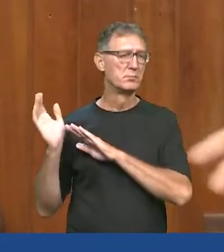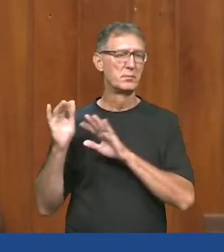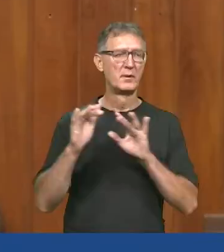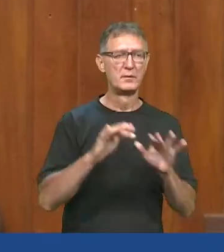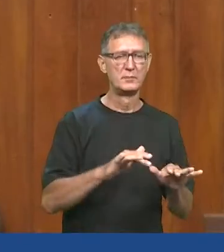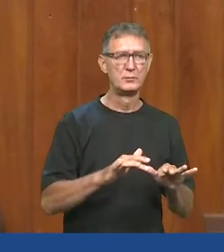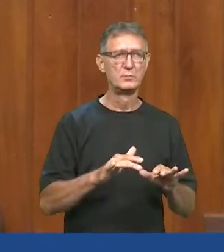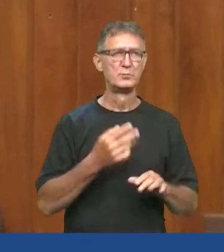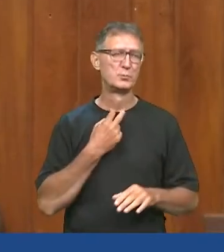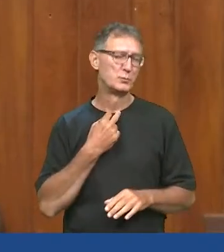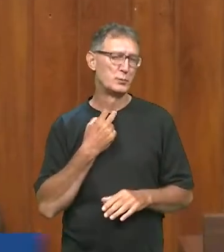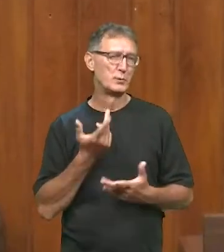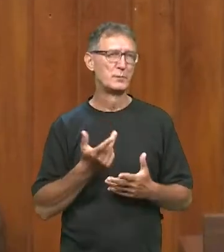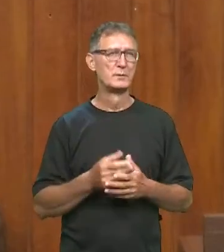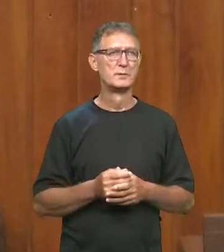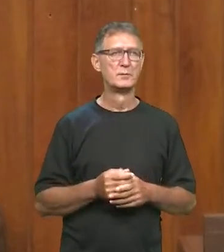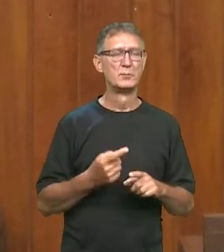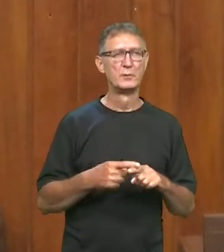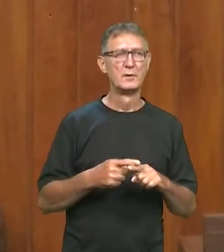gasto, é o servidor que